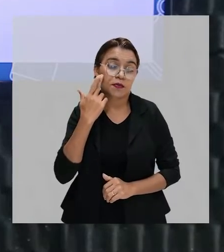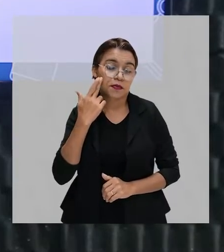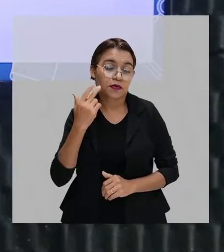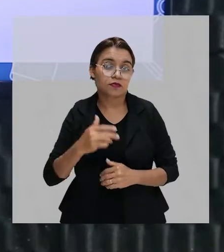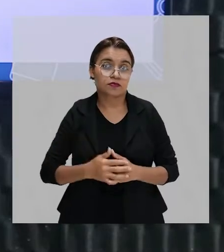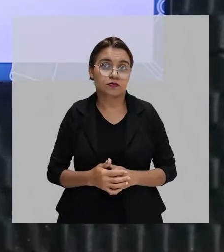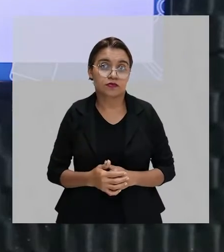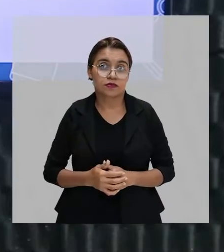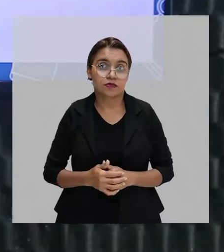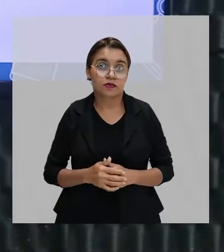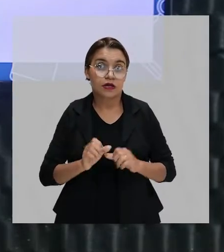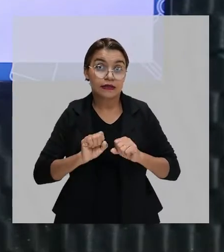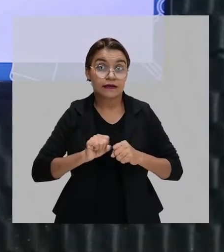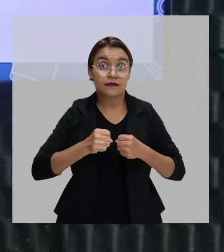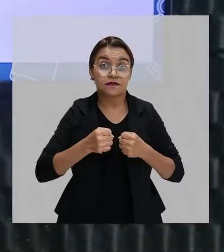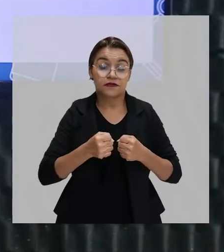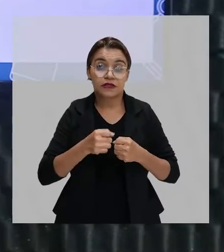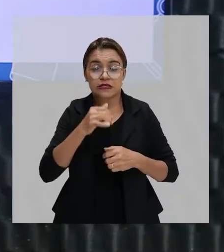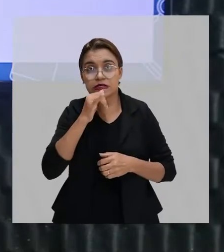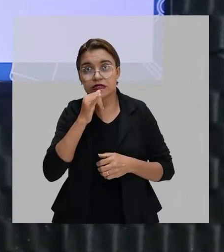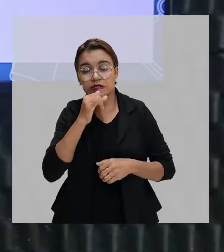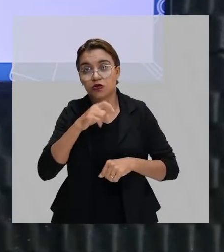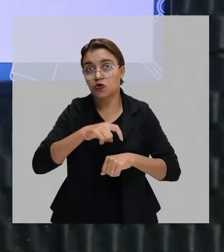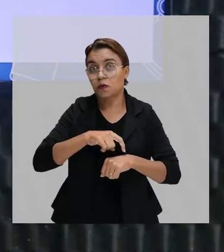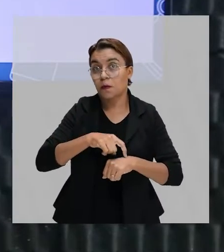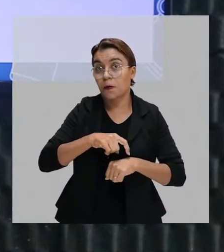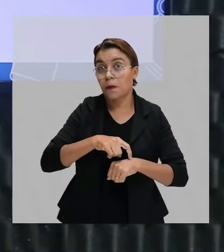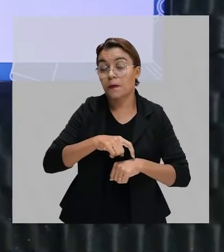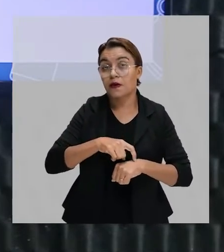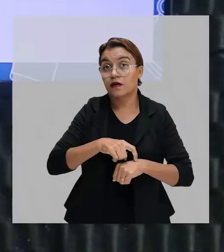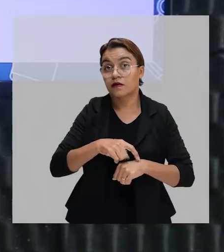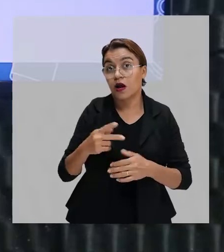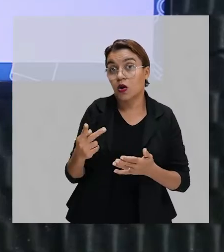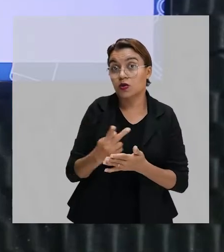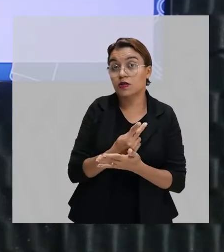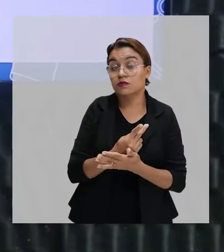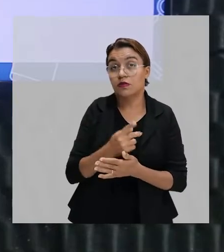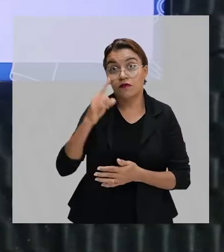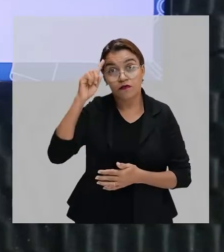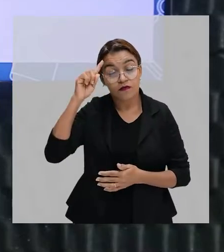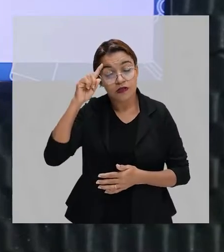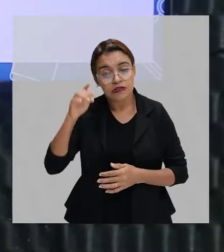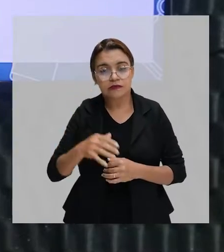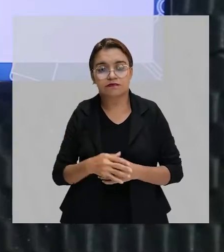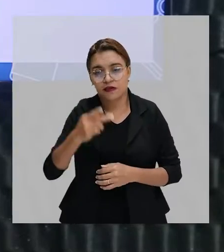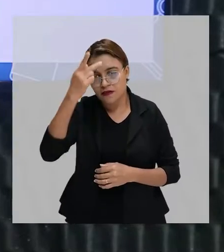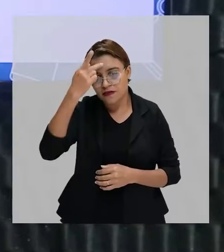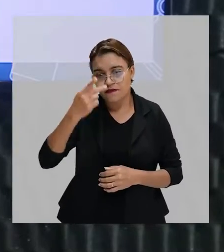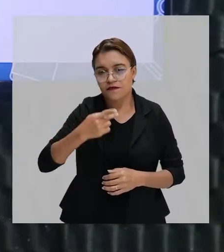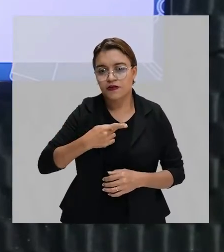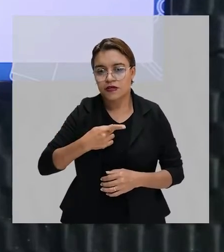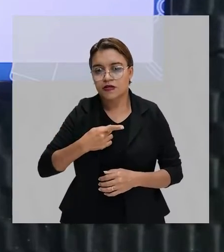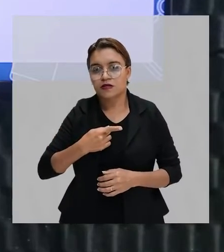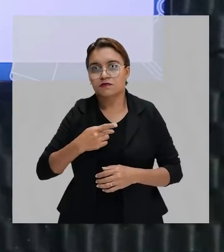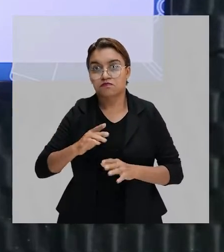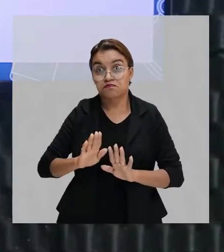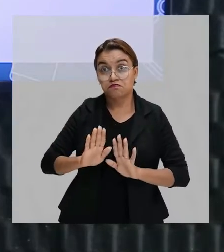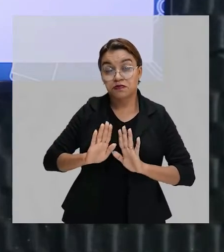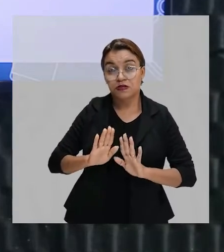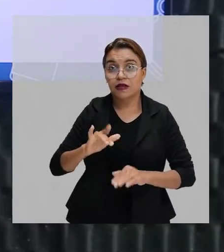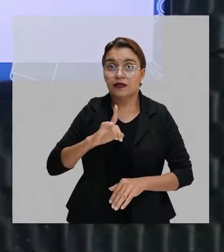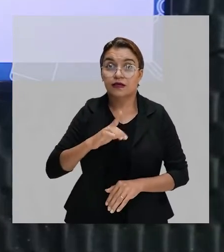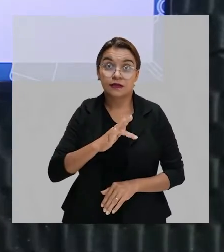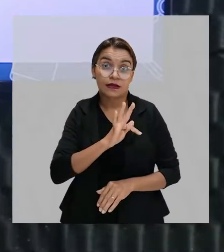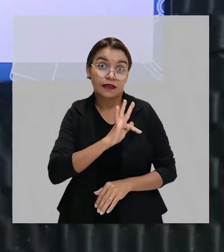que estas pudessem defendesse de imprevistos no cotidiano na defesa pessoal utilizam-se técnicas